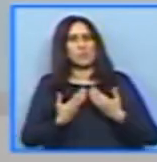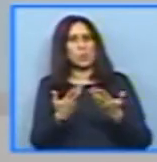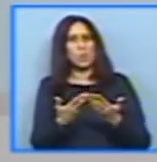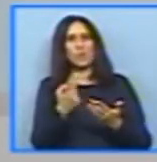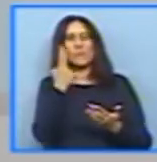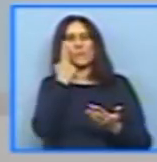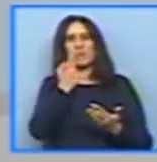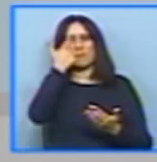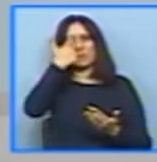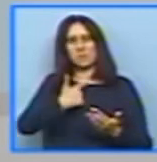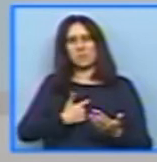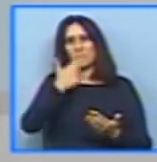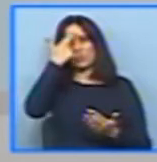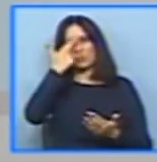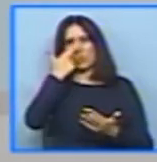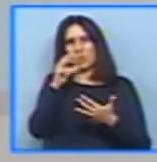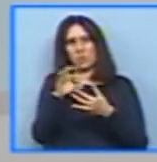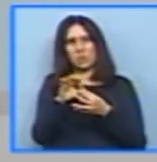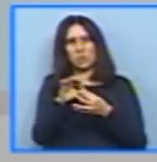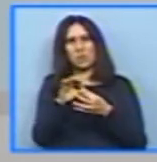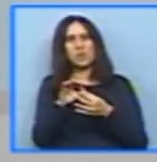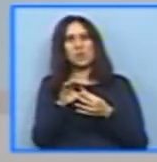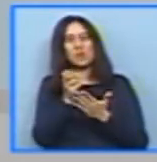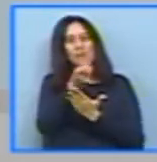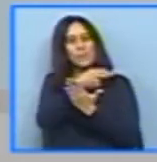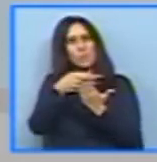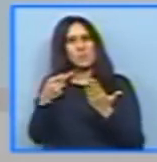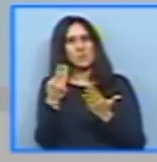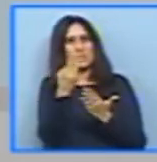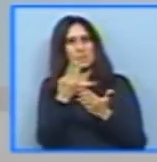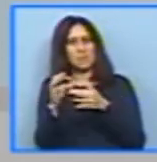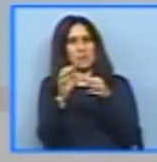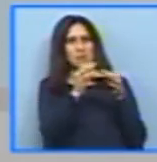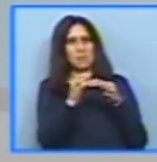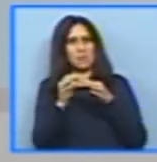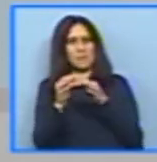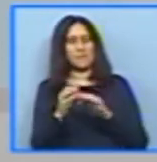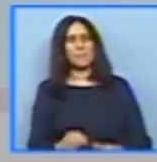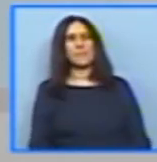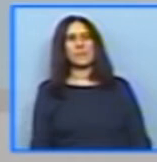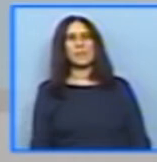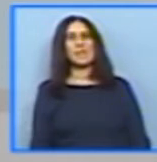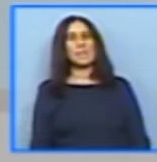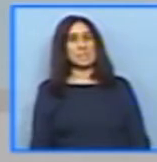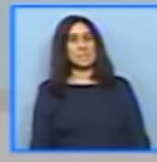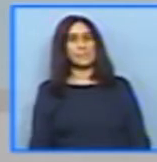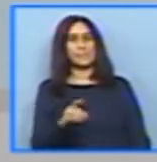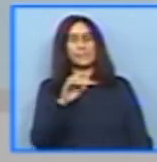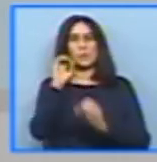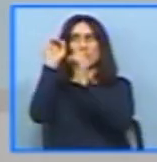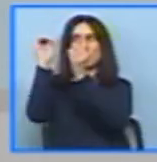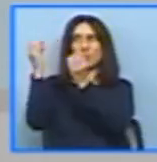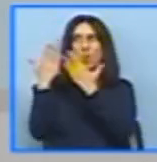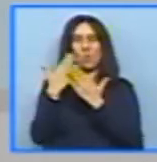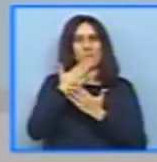sua vivência nesta formulação trinitária. E é a partir dessa graça, desse